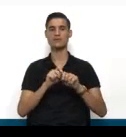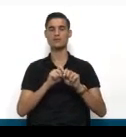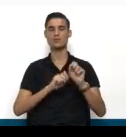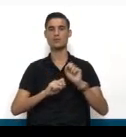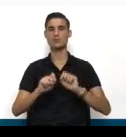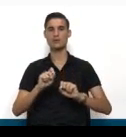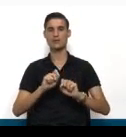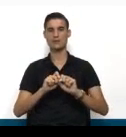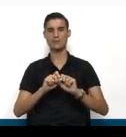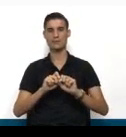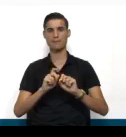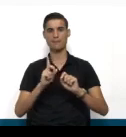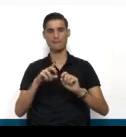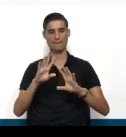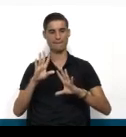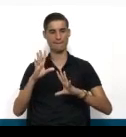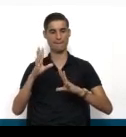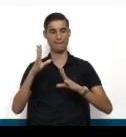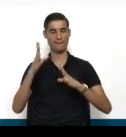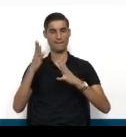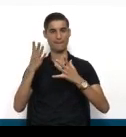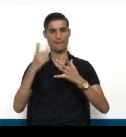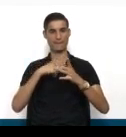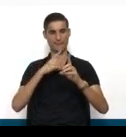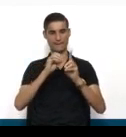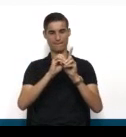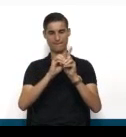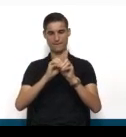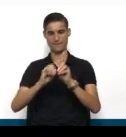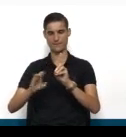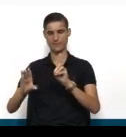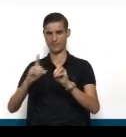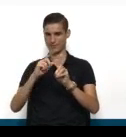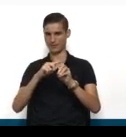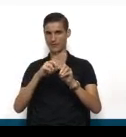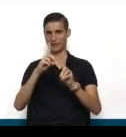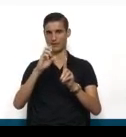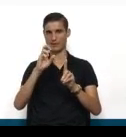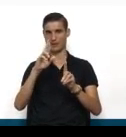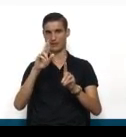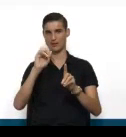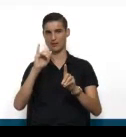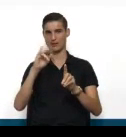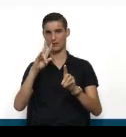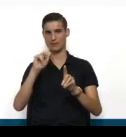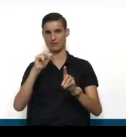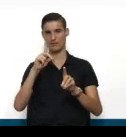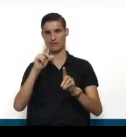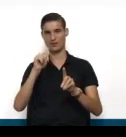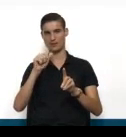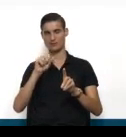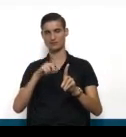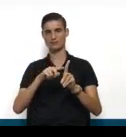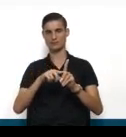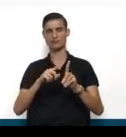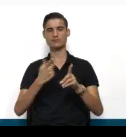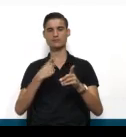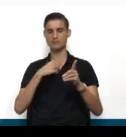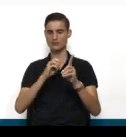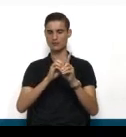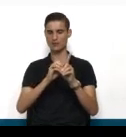seguinte, resolver as derivadas. Então, nós vamos resolver as